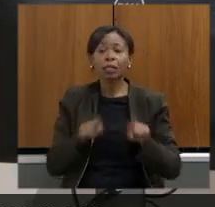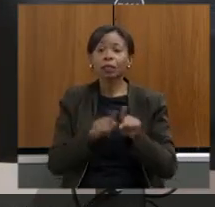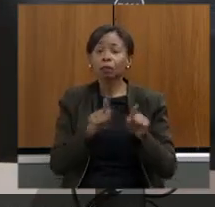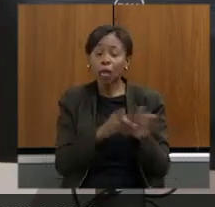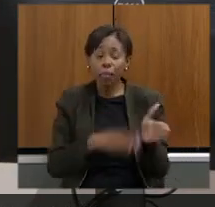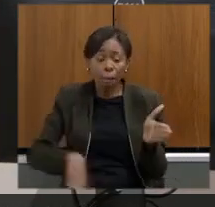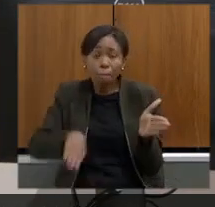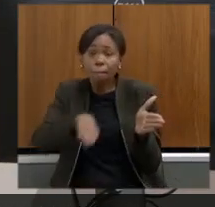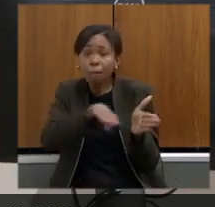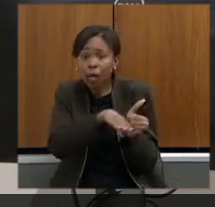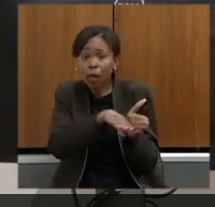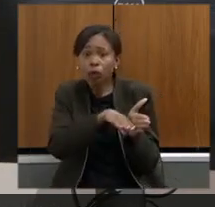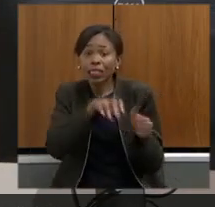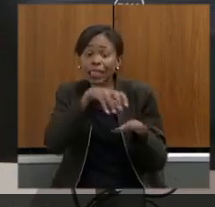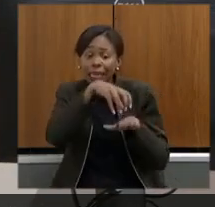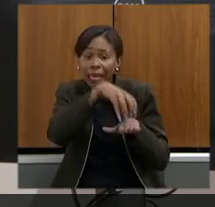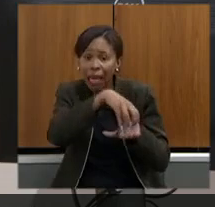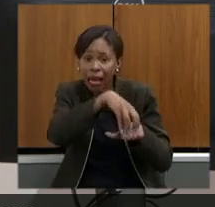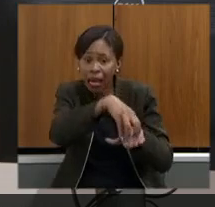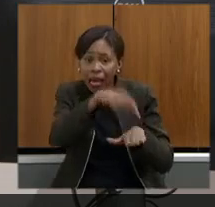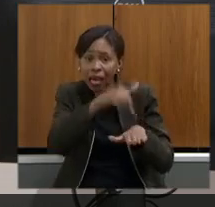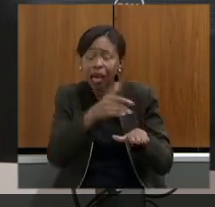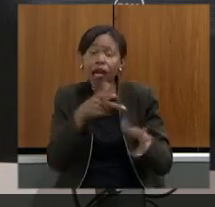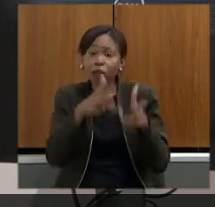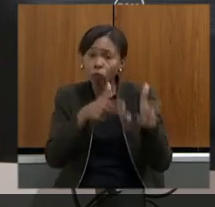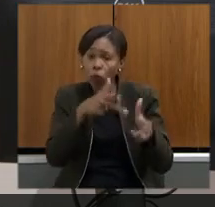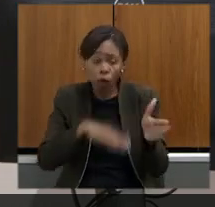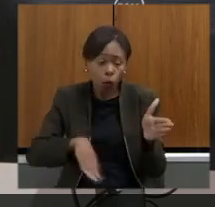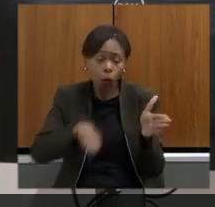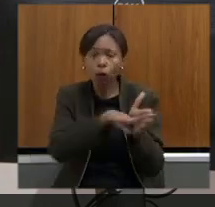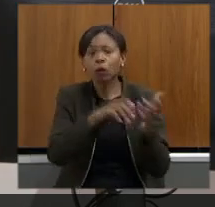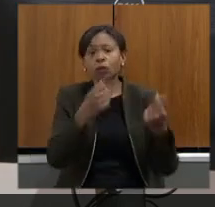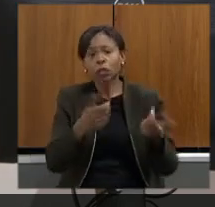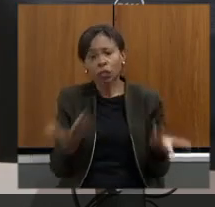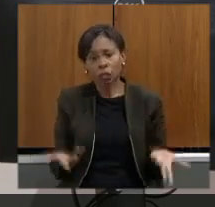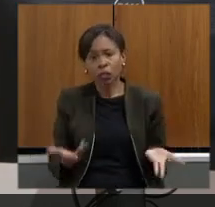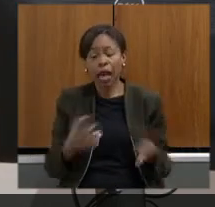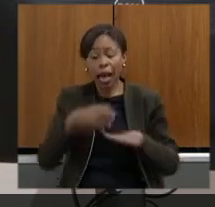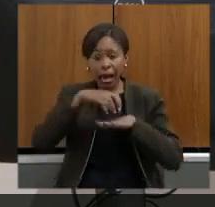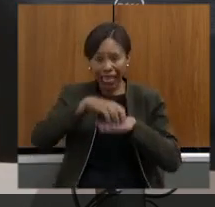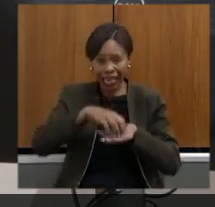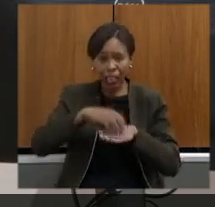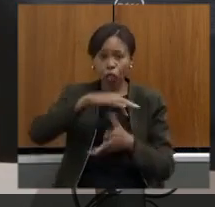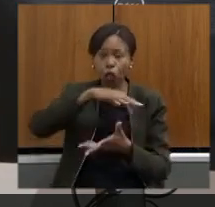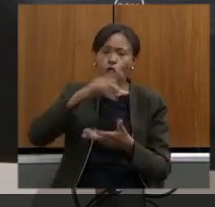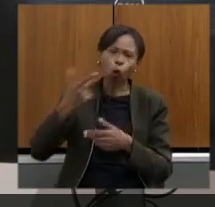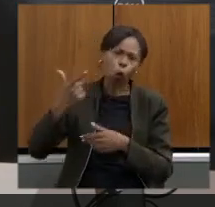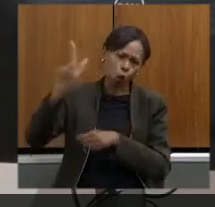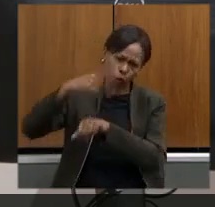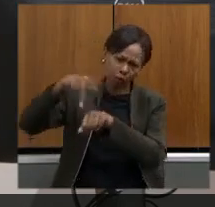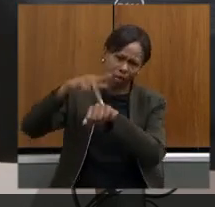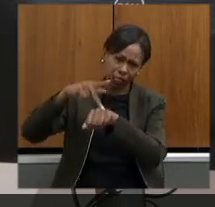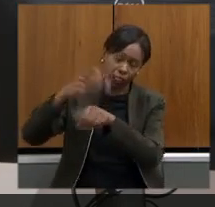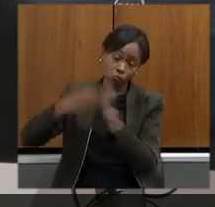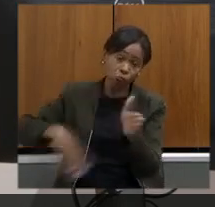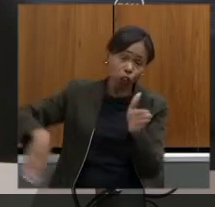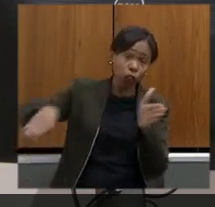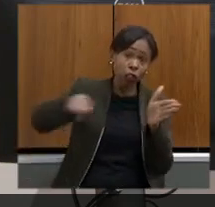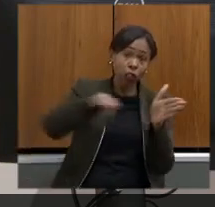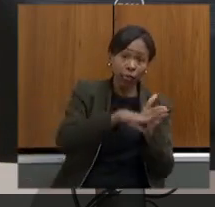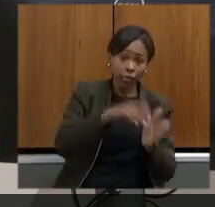Ferroviário gente as cargas internacionais de Minas Gerais que chegam no Brasil